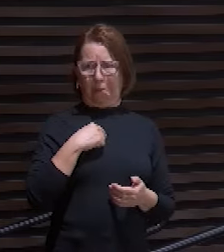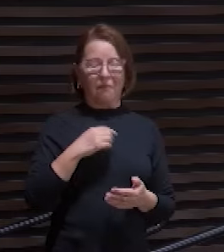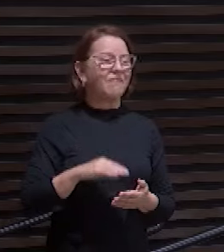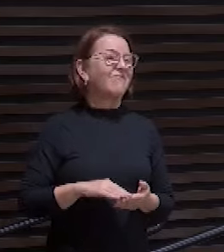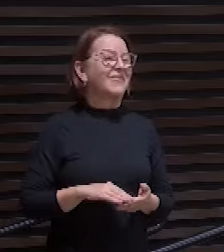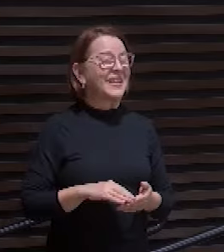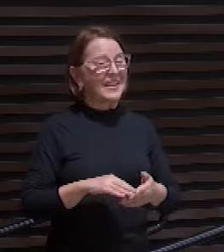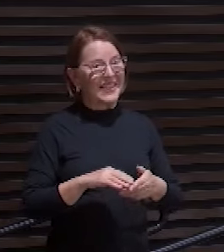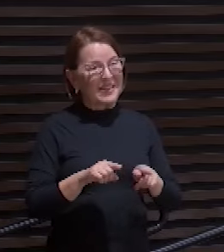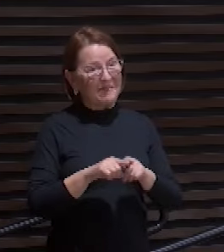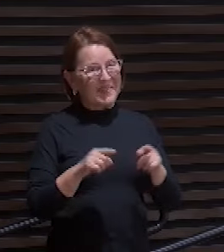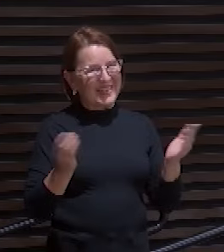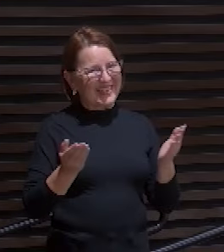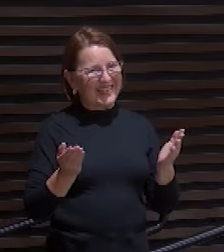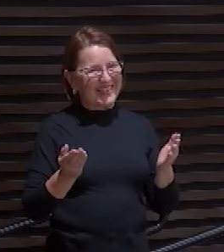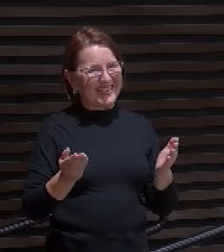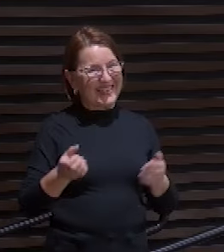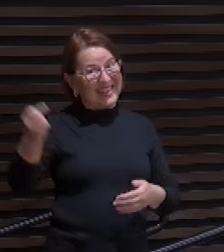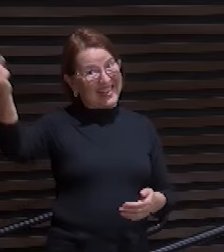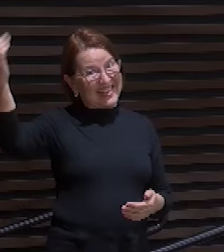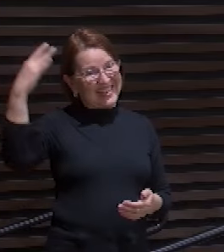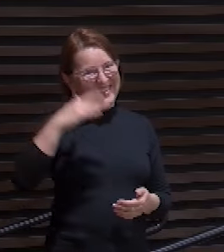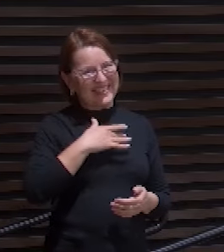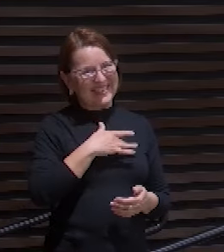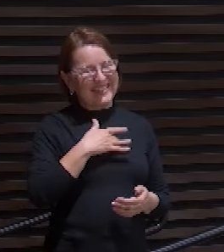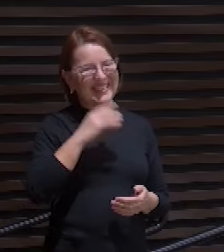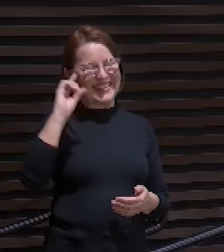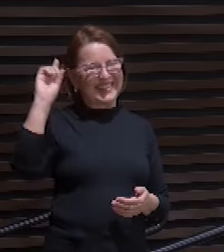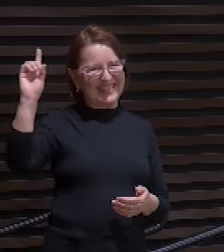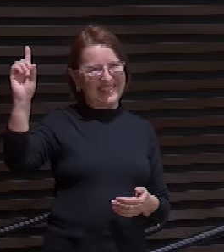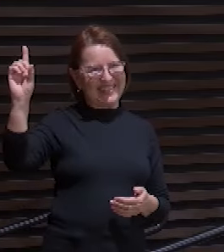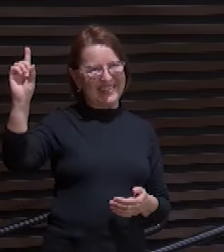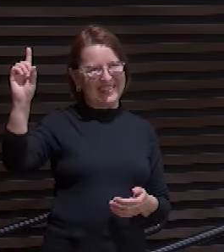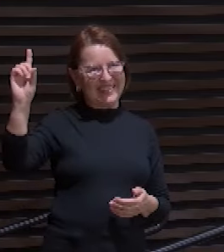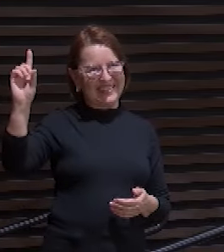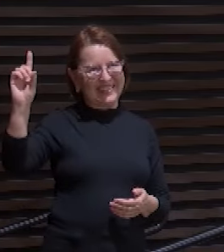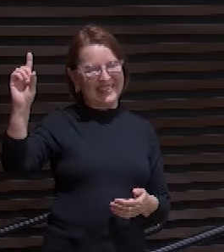Então hoje, com a graça e com a misericórdia de Deus,